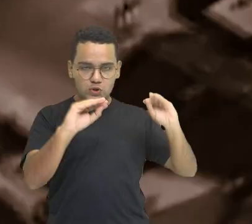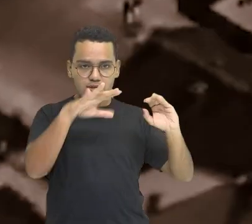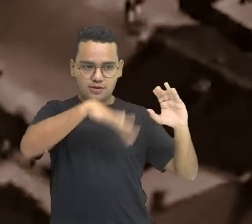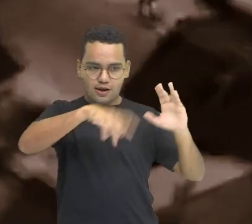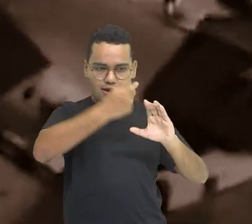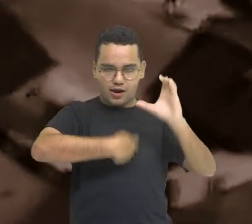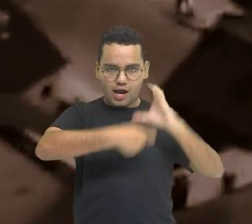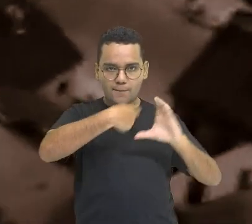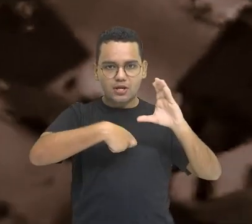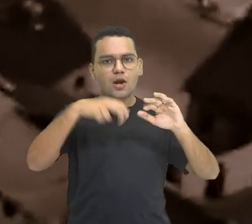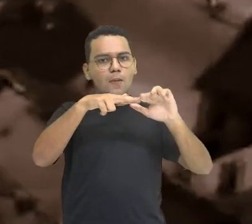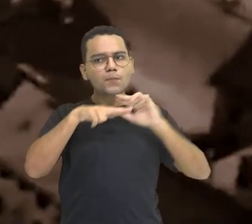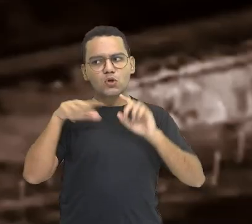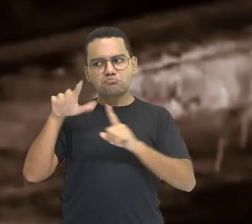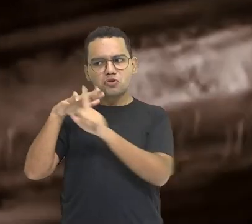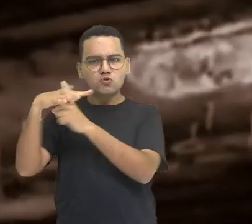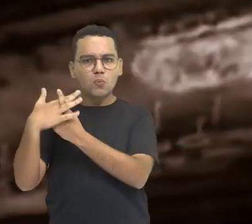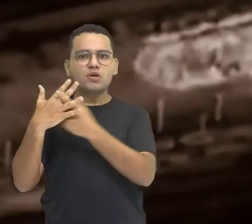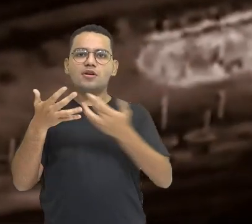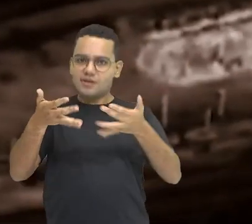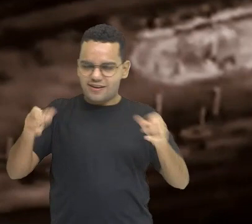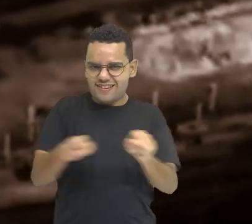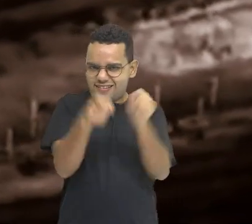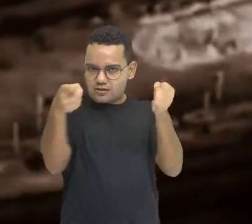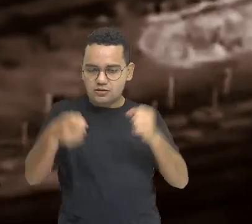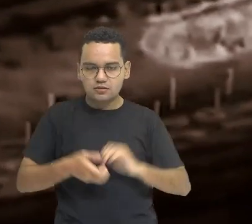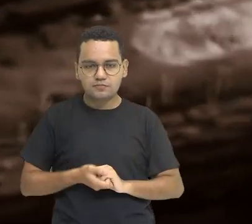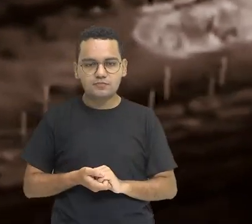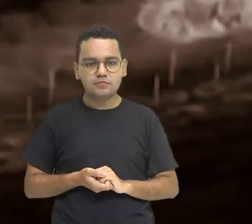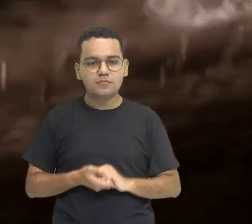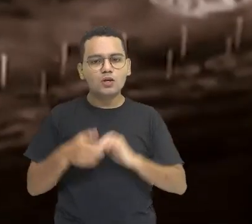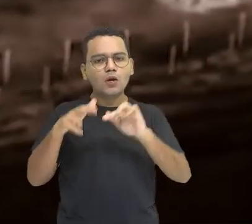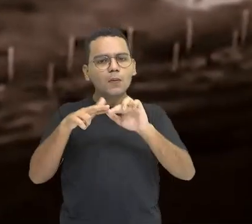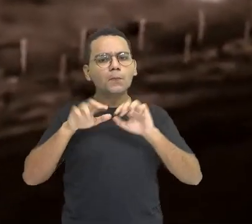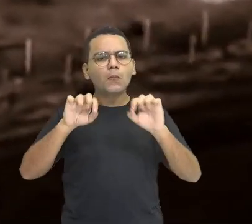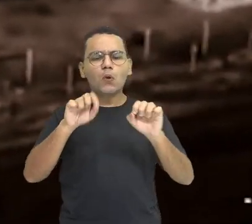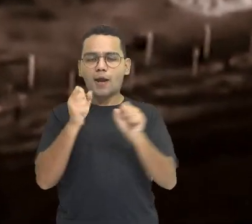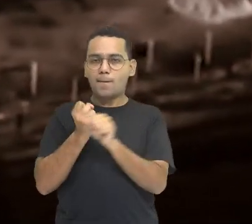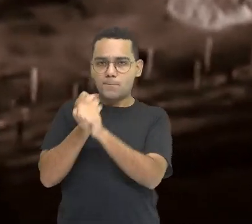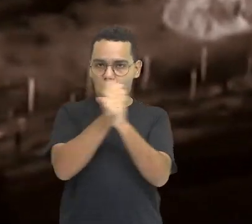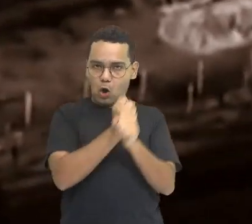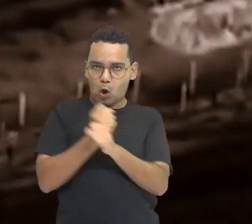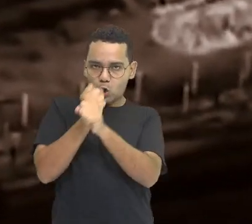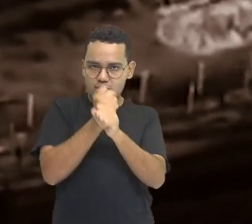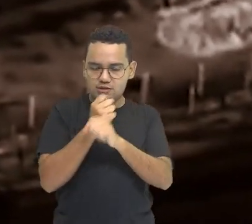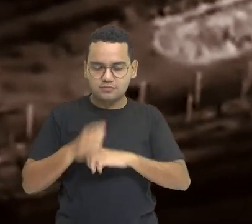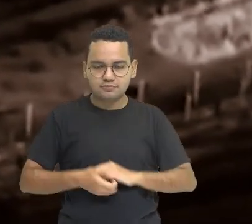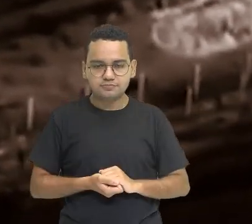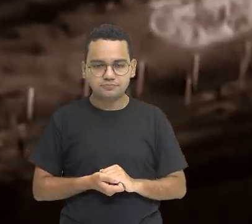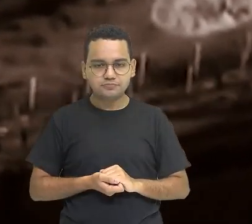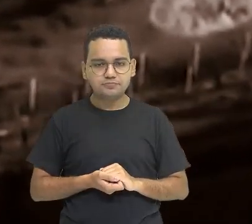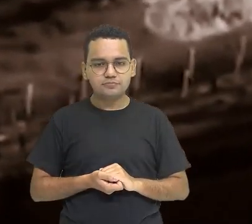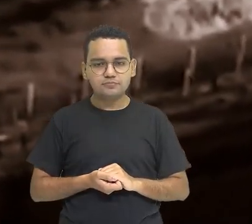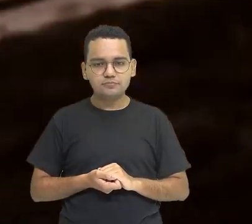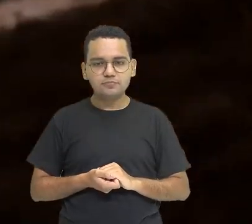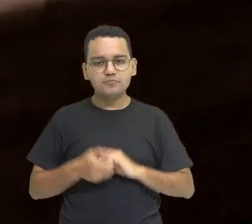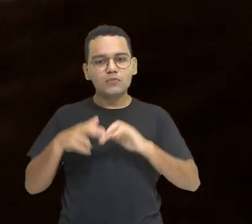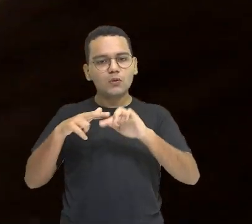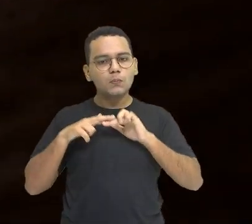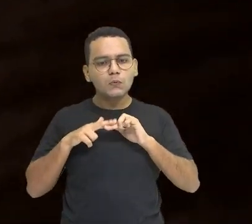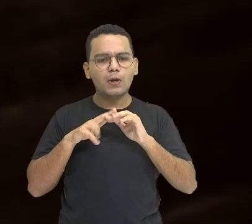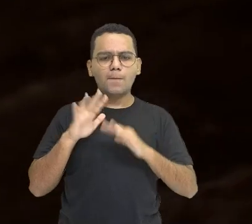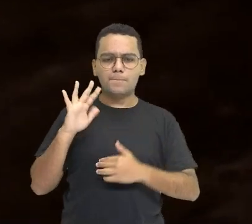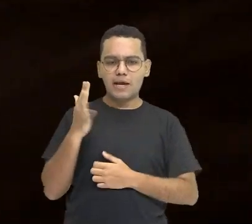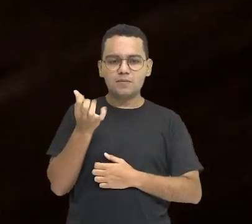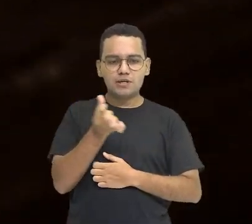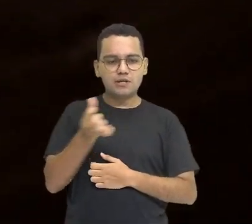capitalista, que os comunistas queriam acabar. Oficialmente chamado de Muro de Proteção Antifascista, a barreira tinha 66,5 quilômetros